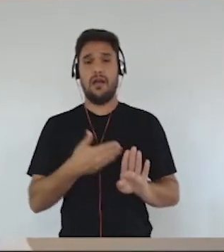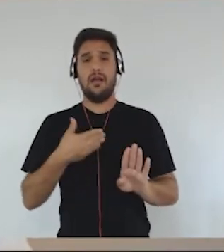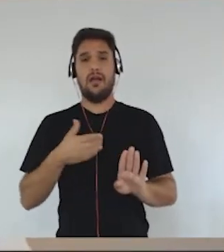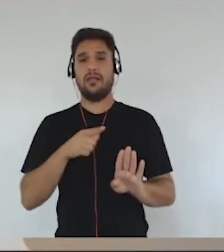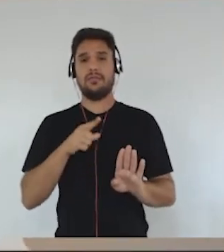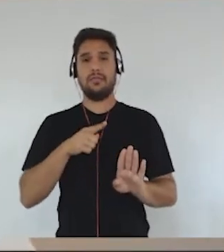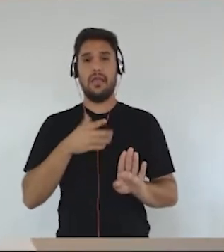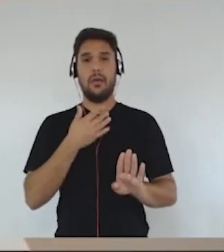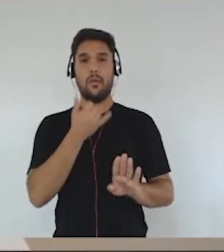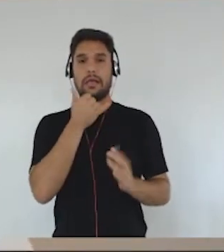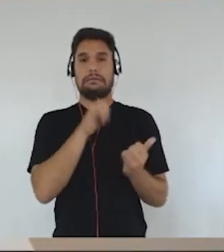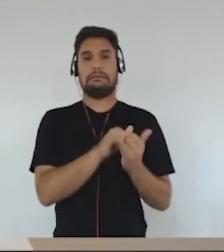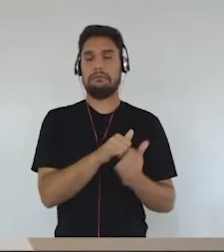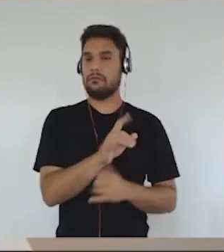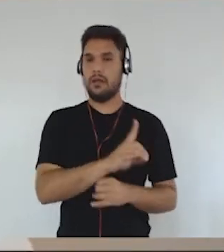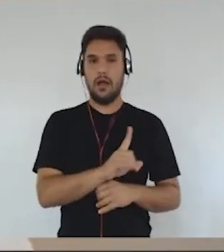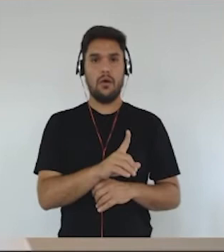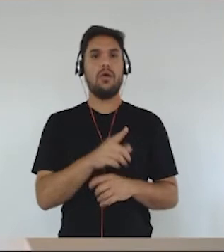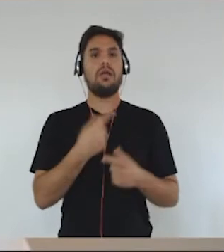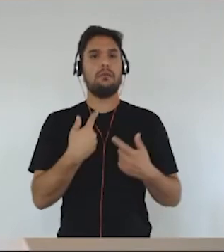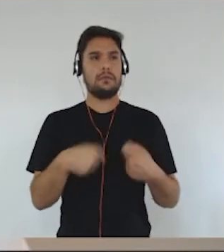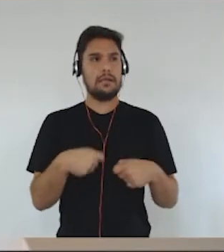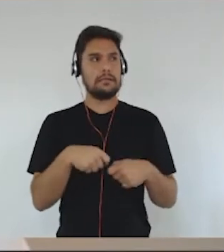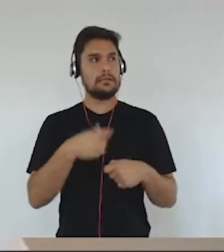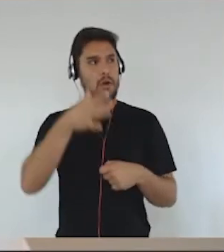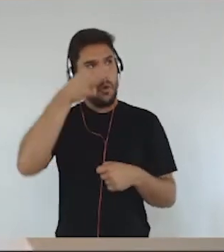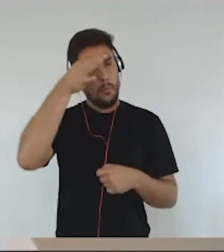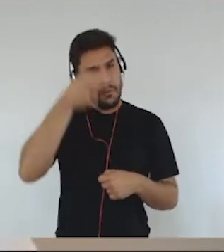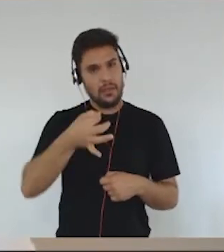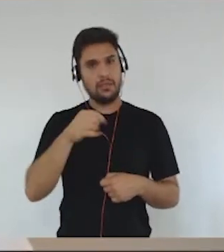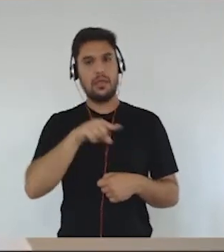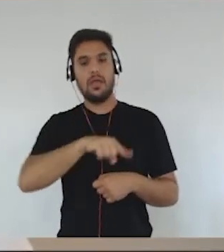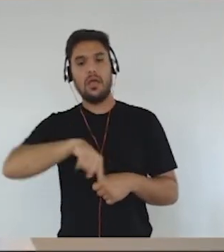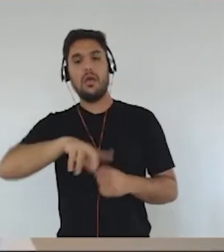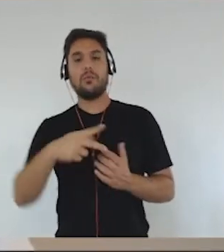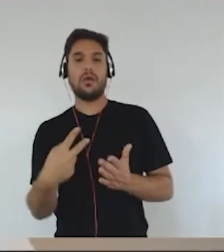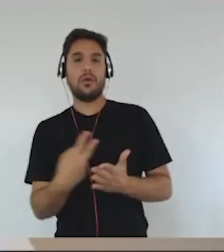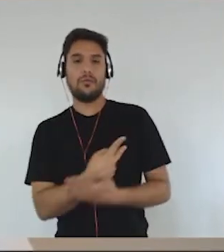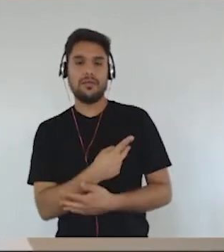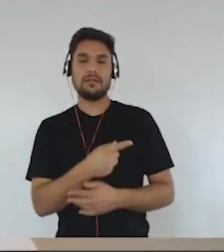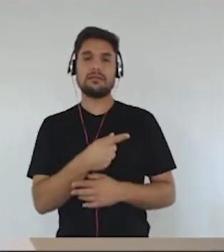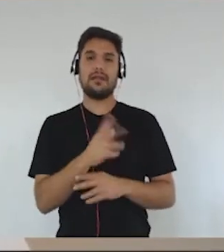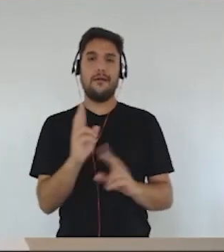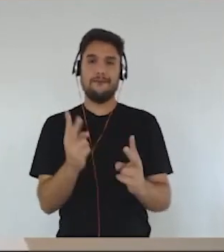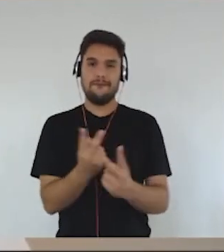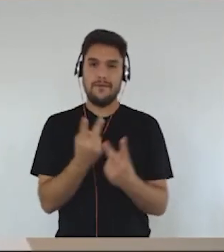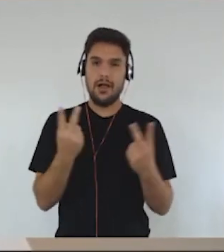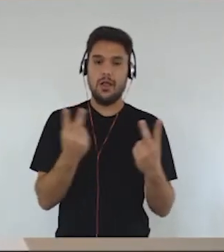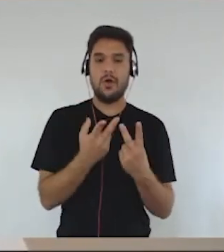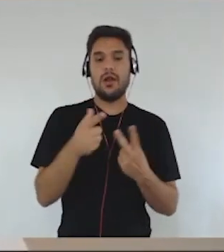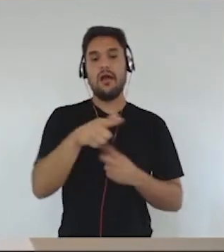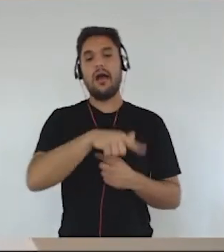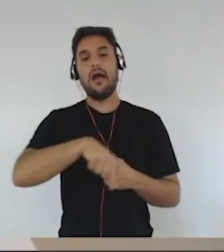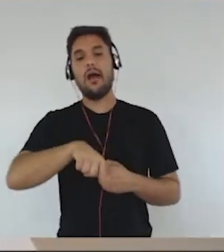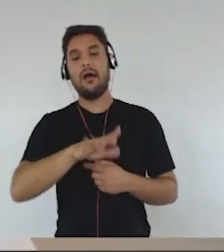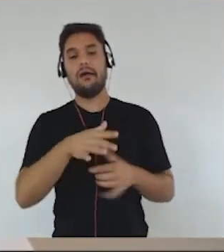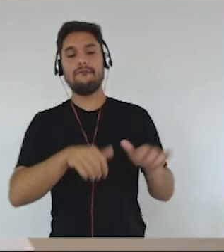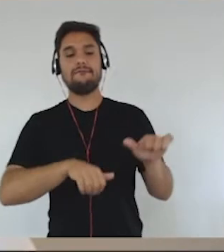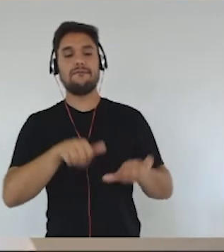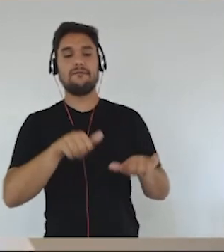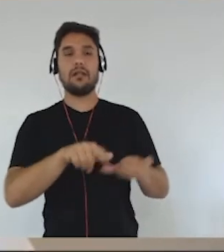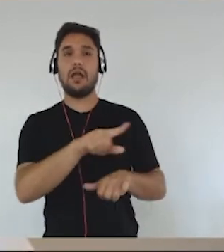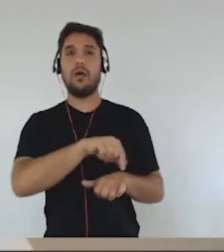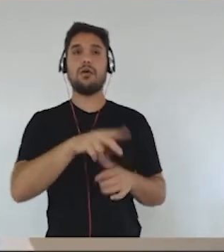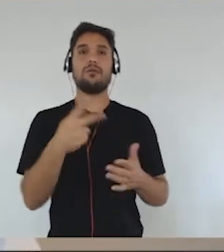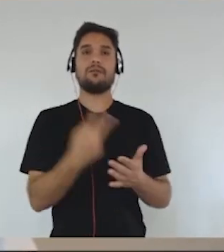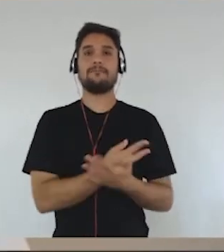uma leniência. Há, sim, um processo de entender o que aconteceu, valorar, eventualmente, a gravidade daquela conduta e